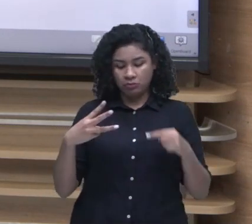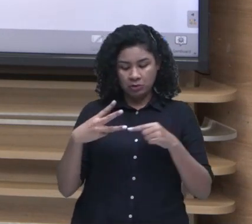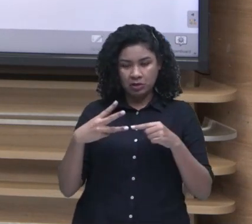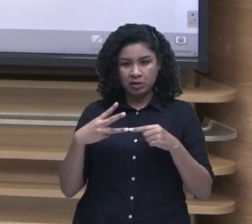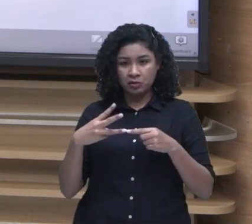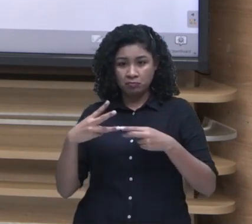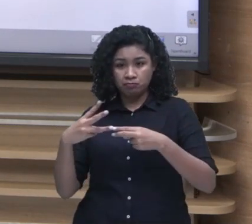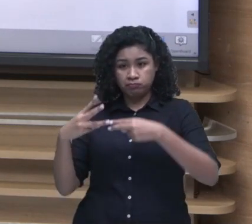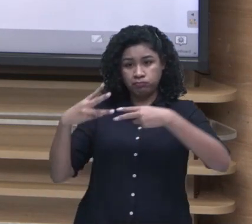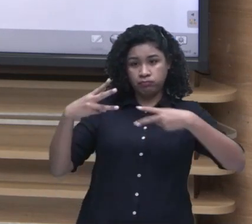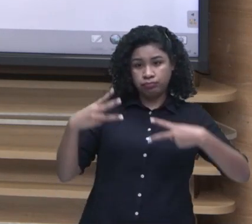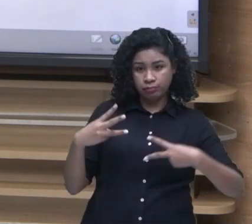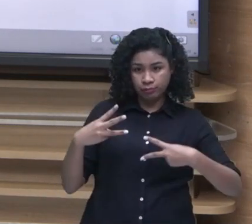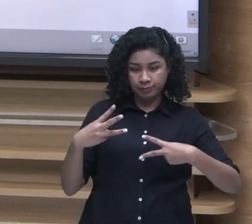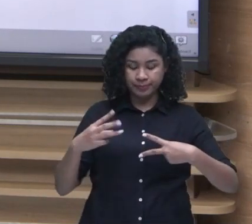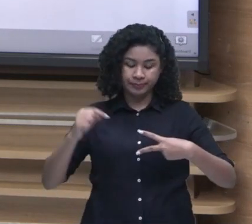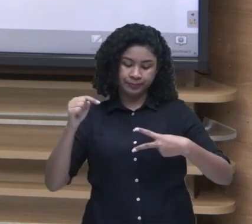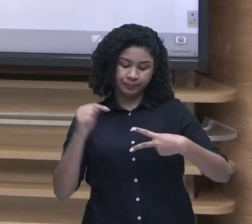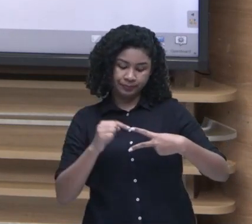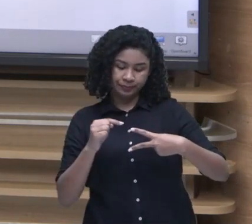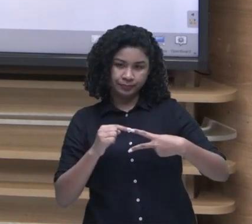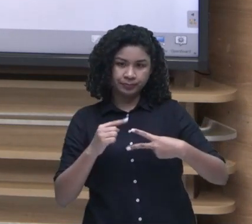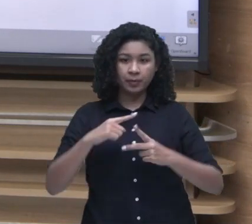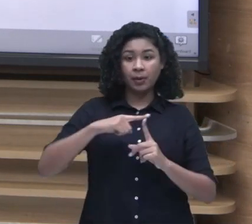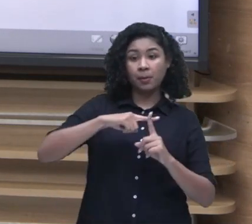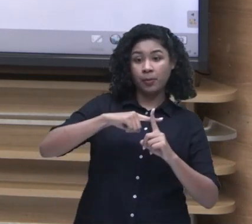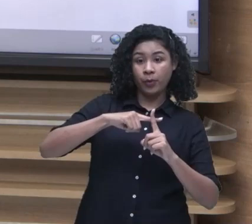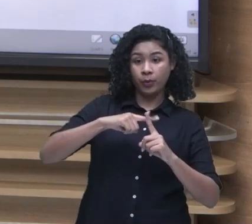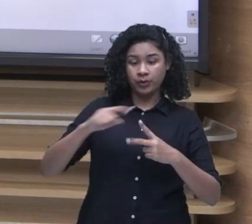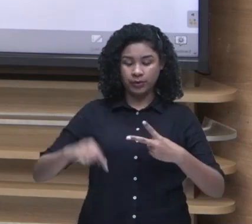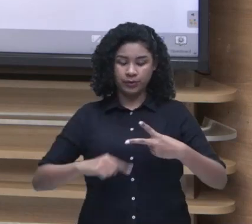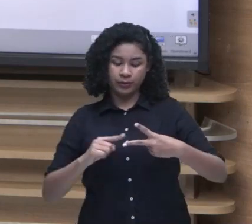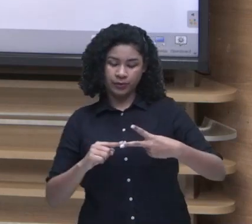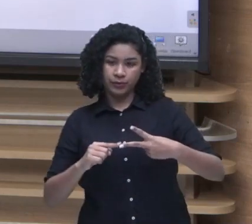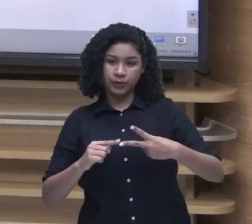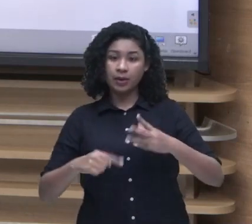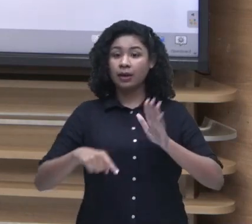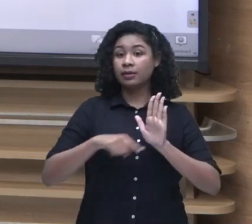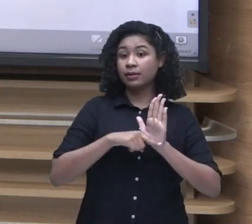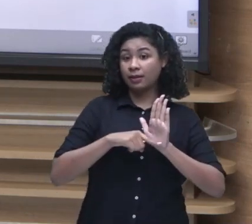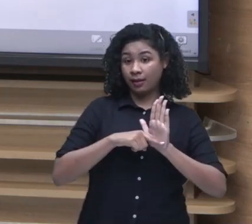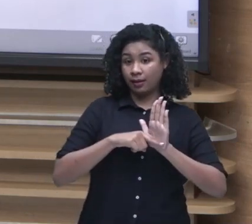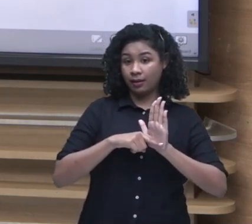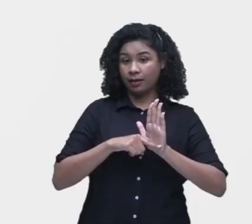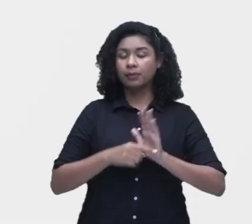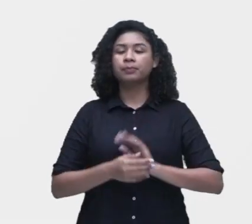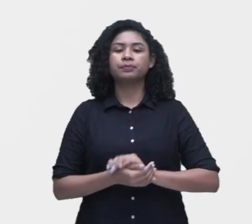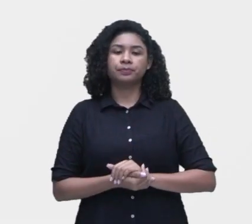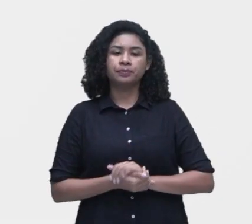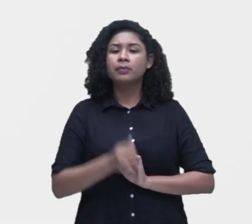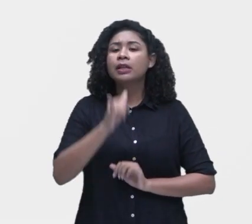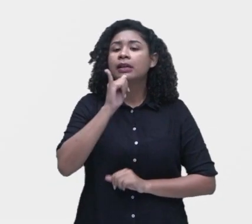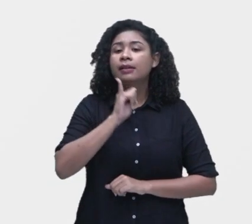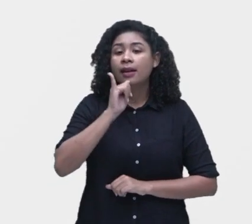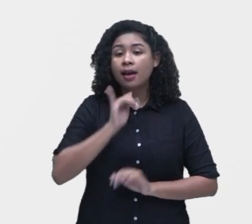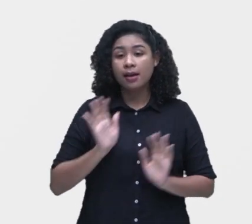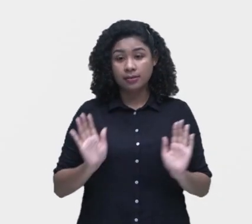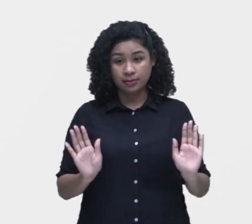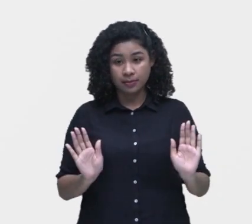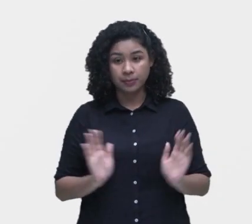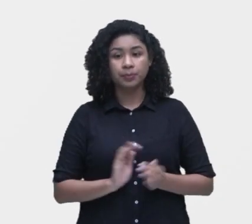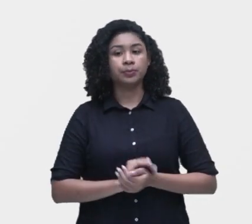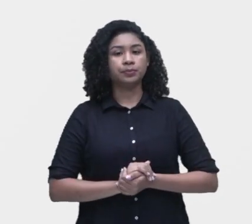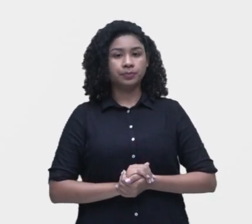imperativo afirmativo ou negativo. Então, vamos para nosso exemplo. Olha